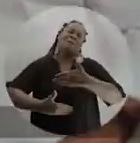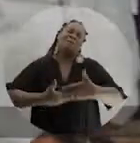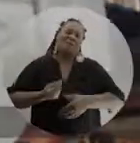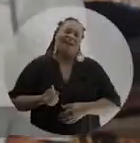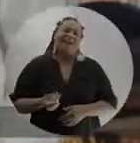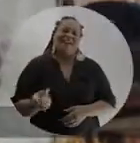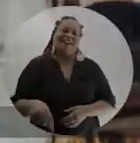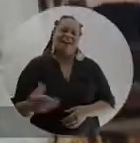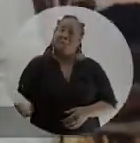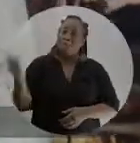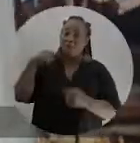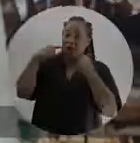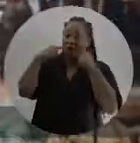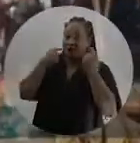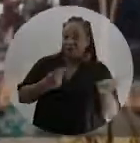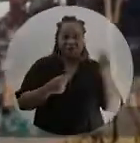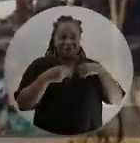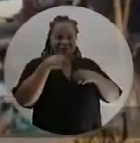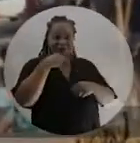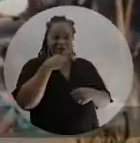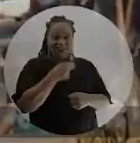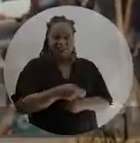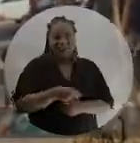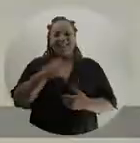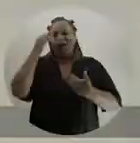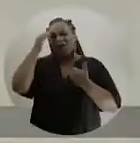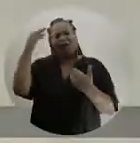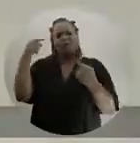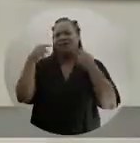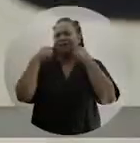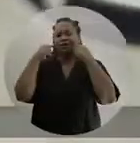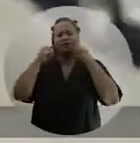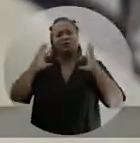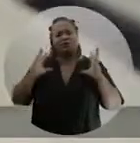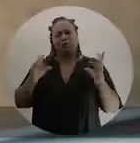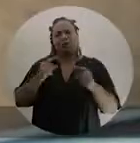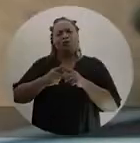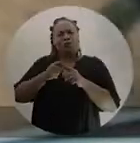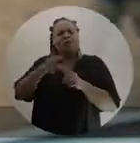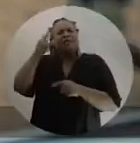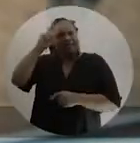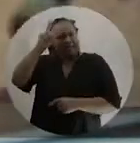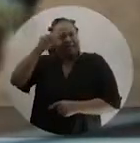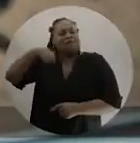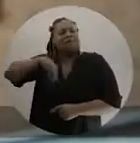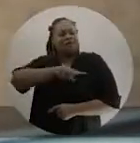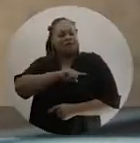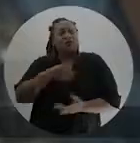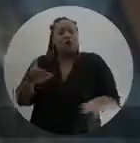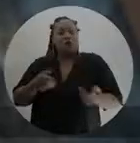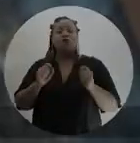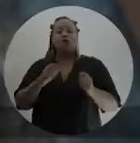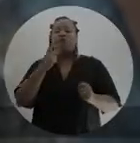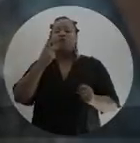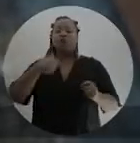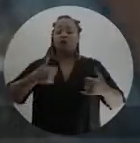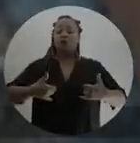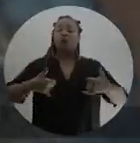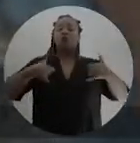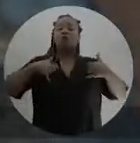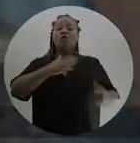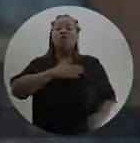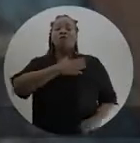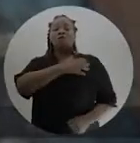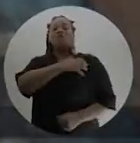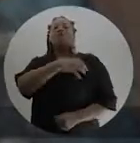nos levar muito mais longe. Bora, Bruno! Bora, Neto! Obrigado, Neto, por tudo, né? Por ter lembrado muito da gente aqui. Hoje eu posso dizer que eu